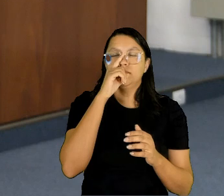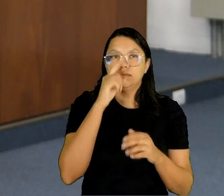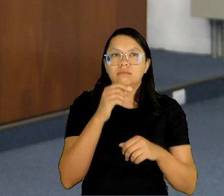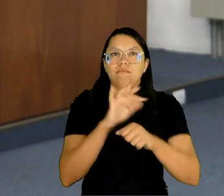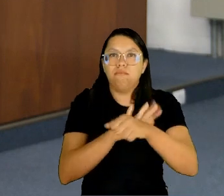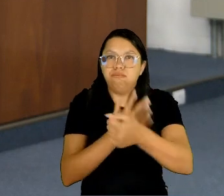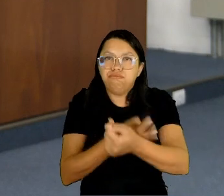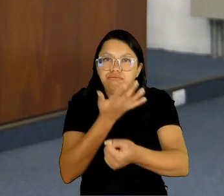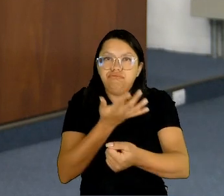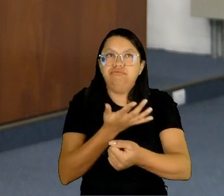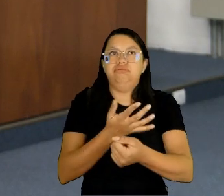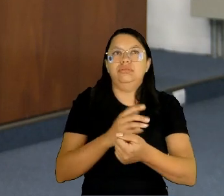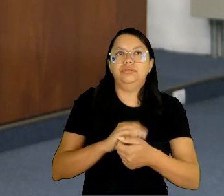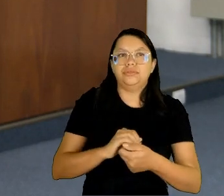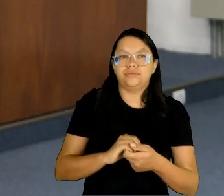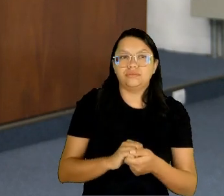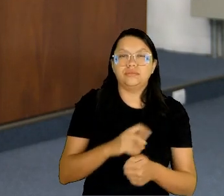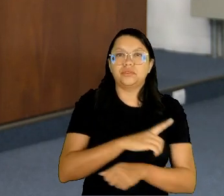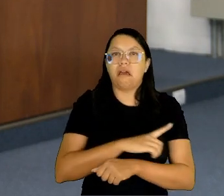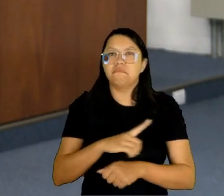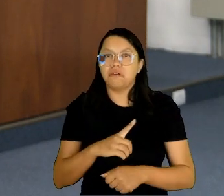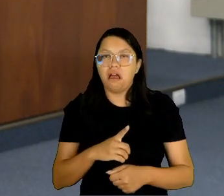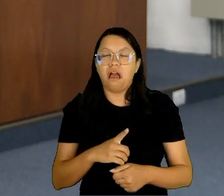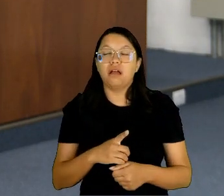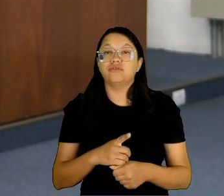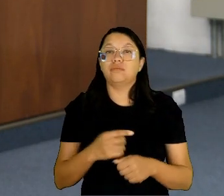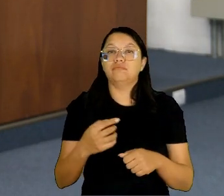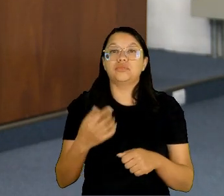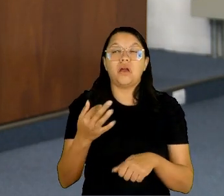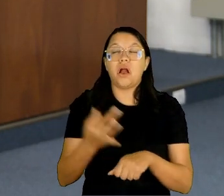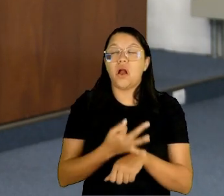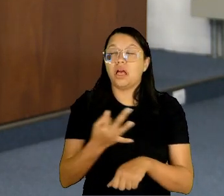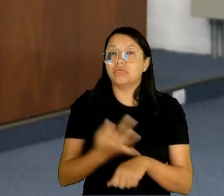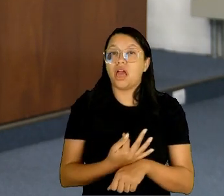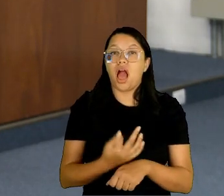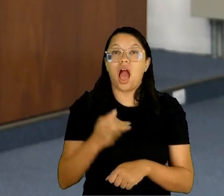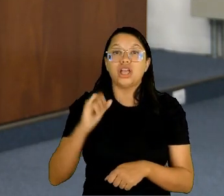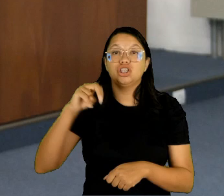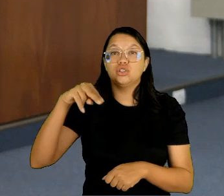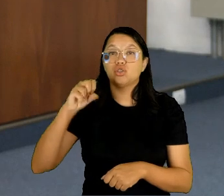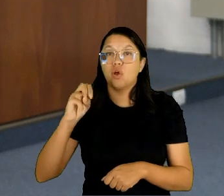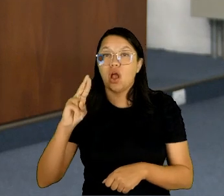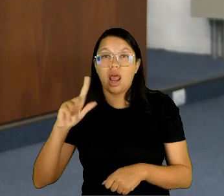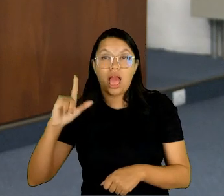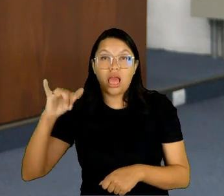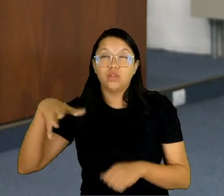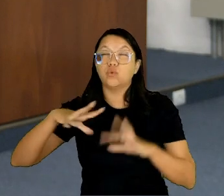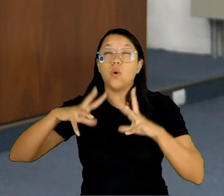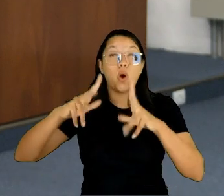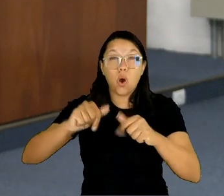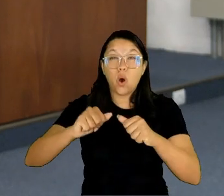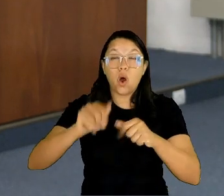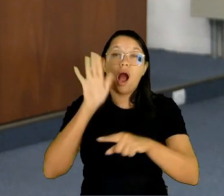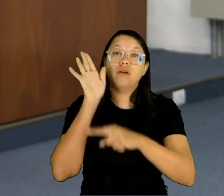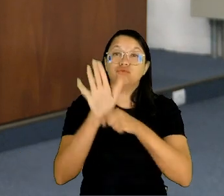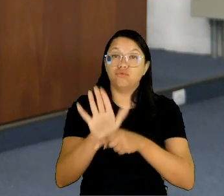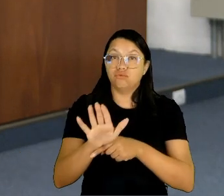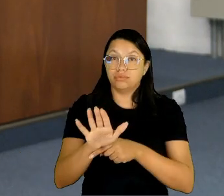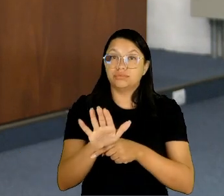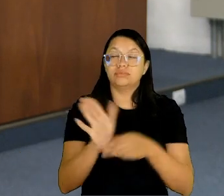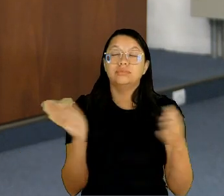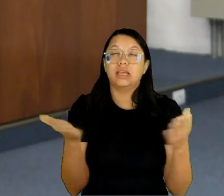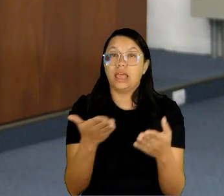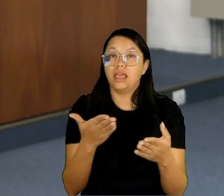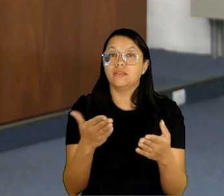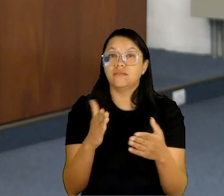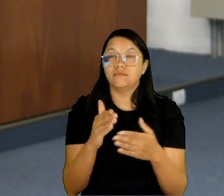prevalentes, hipertensão, diabetes, ou a resistência insulínica, a glicemia está um pouquinho mais alta, tudo isso contribui para